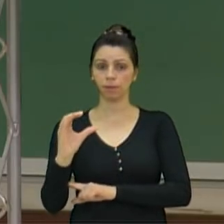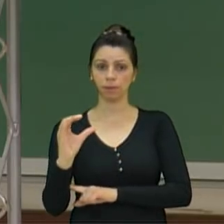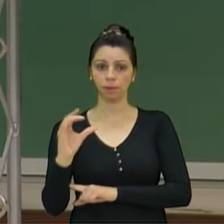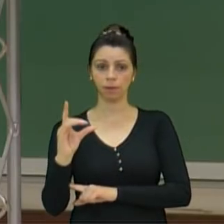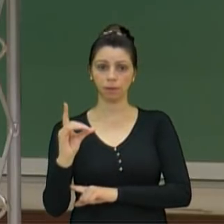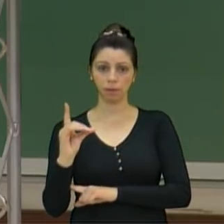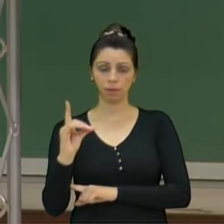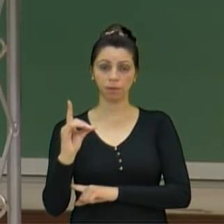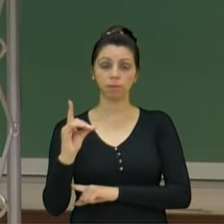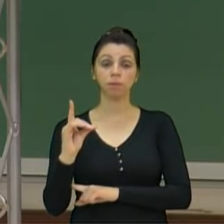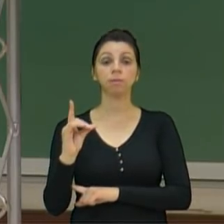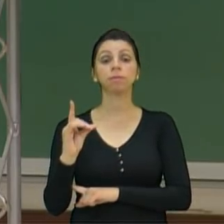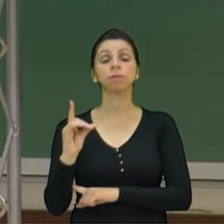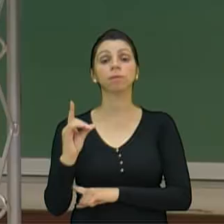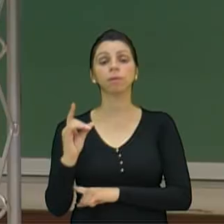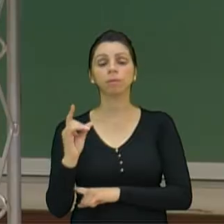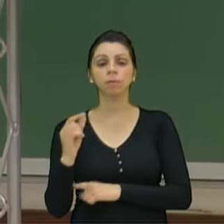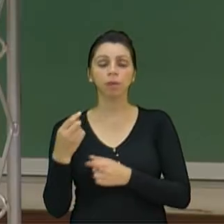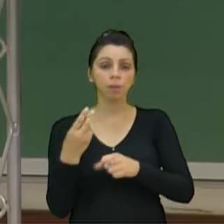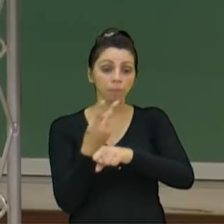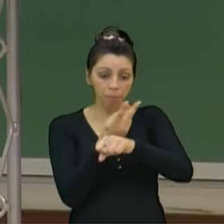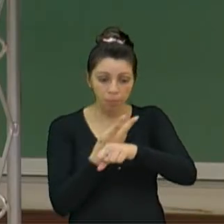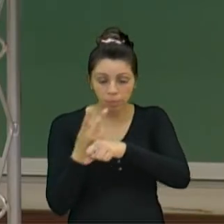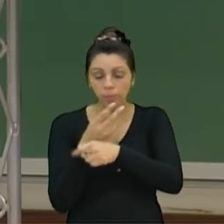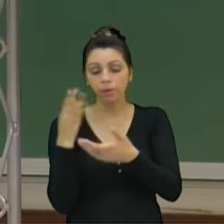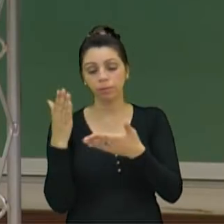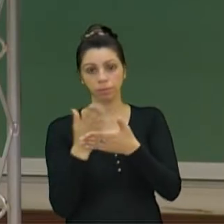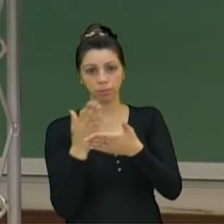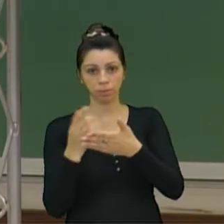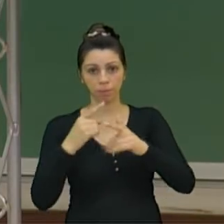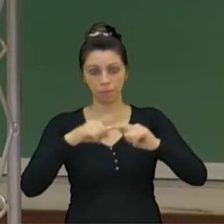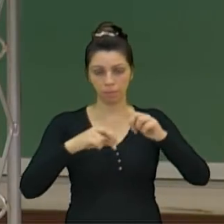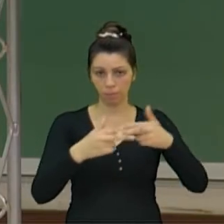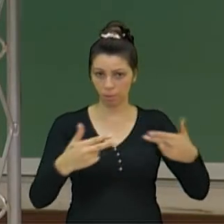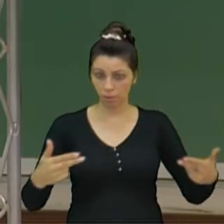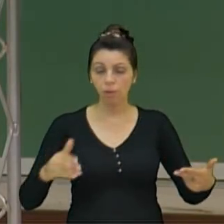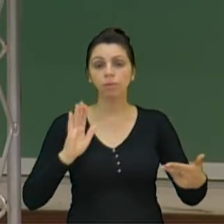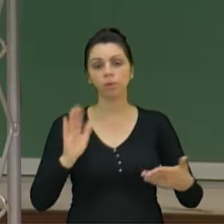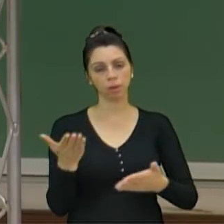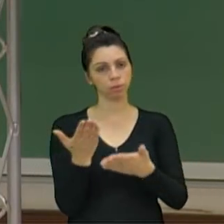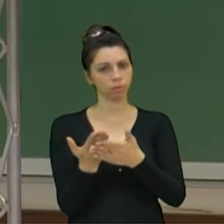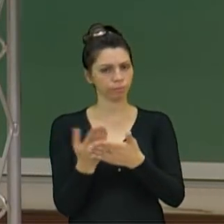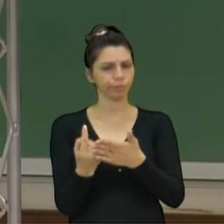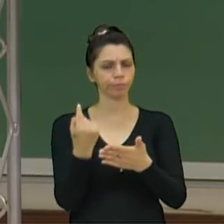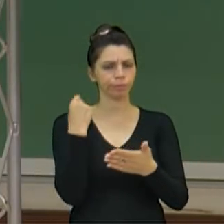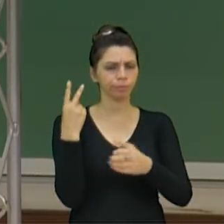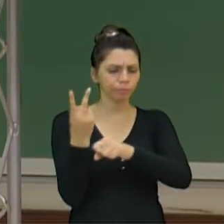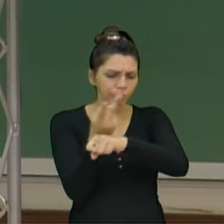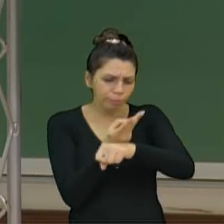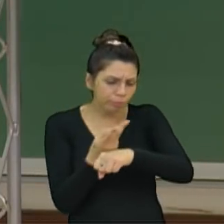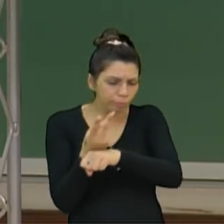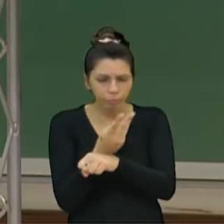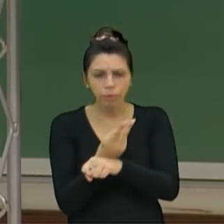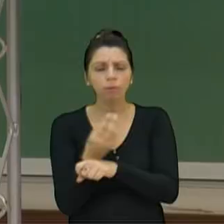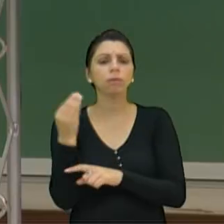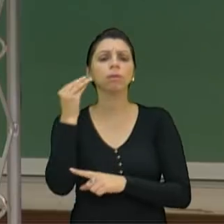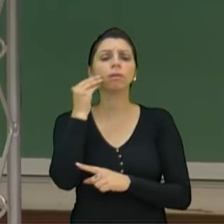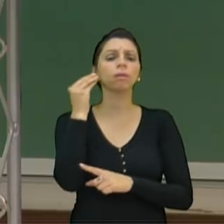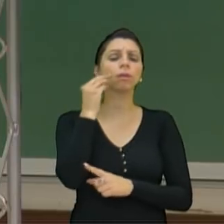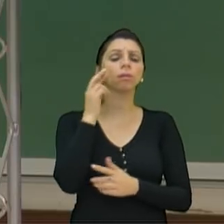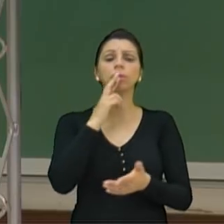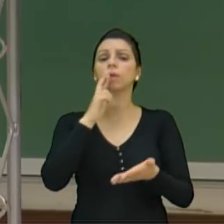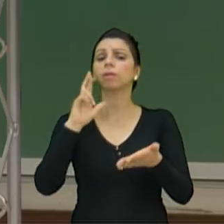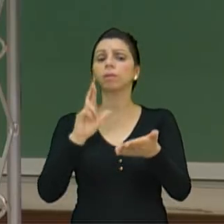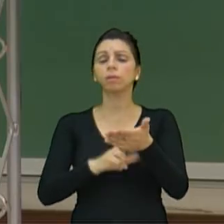a D. Então, consultando o seu material, nós vimos isso na aula passada, procura aí e tenta identificar